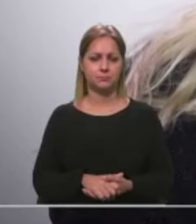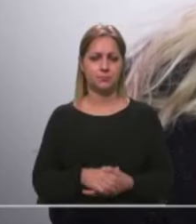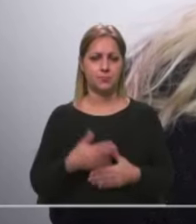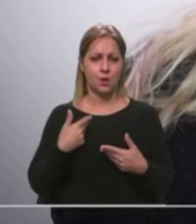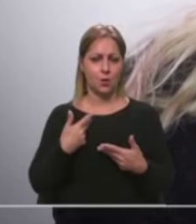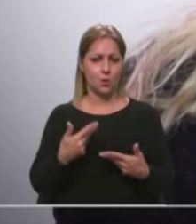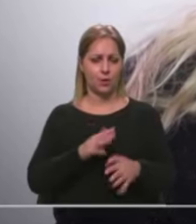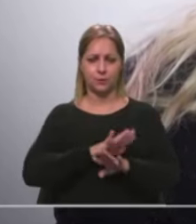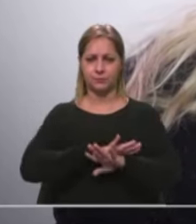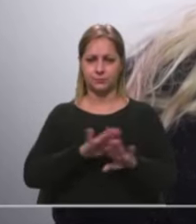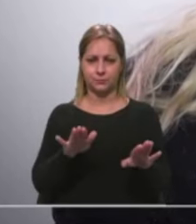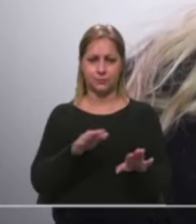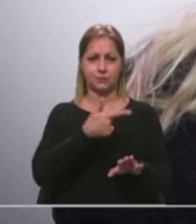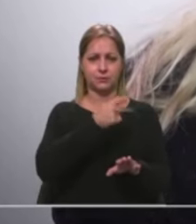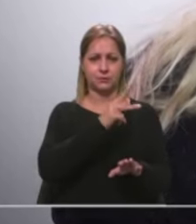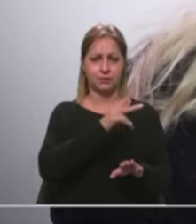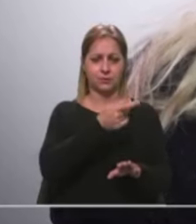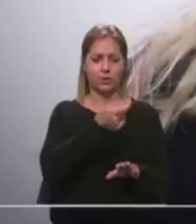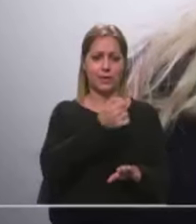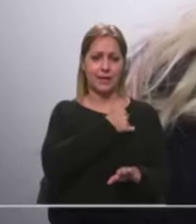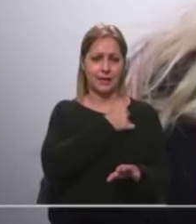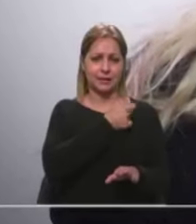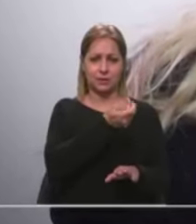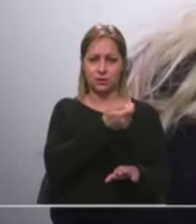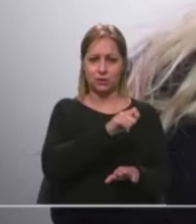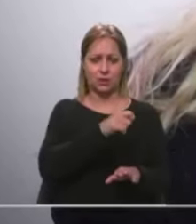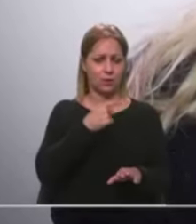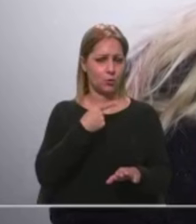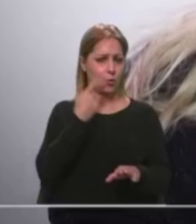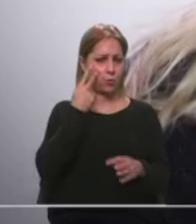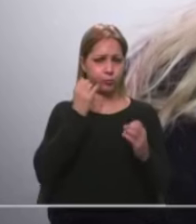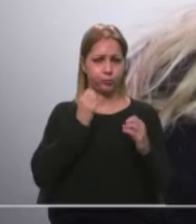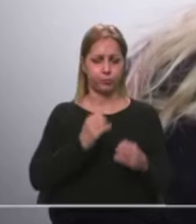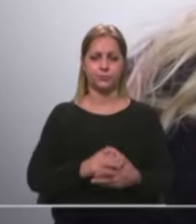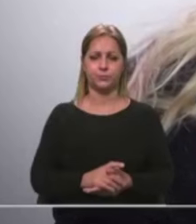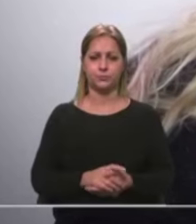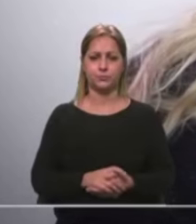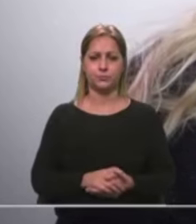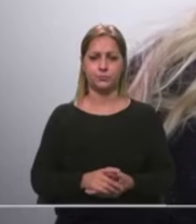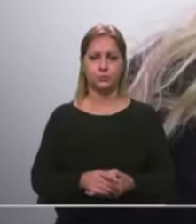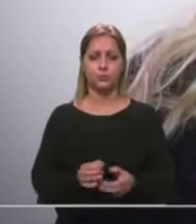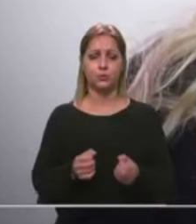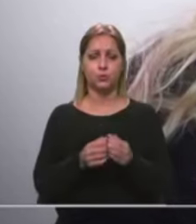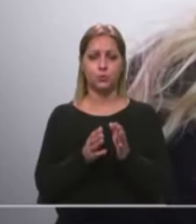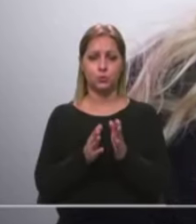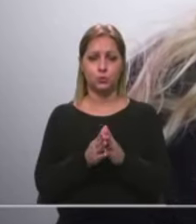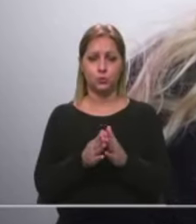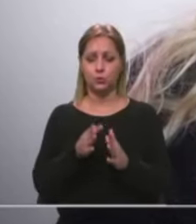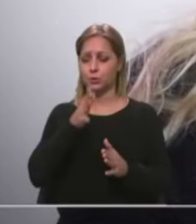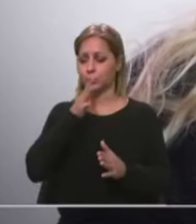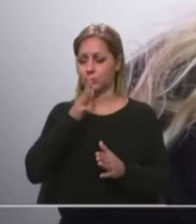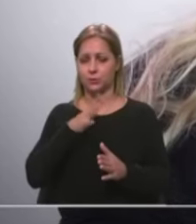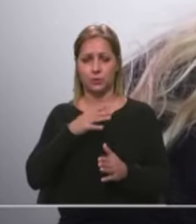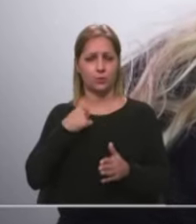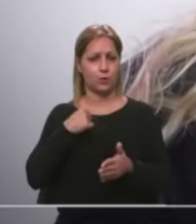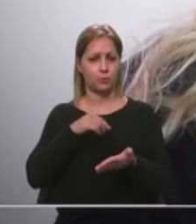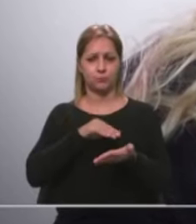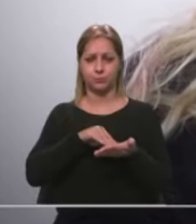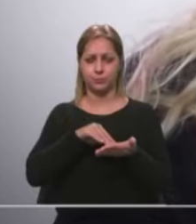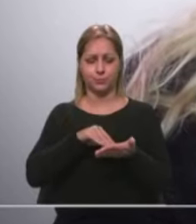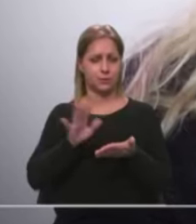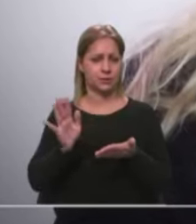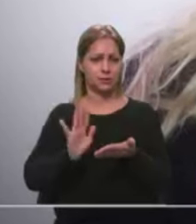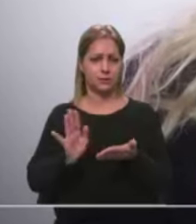deixei a televisão em casa é desligado eu não vejo e tudo que me comenta não